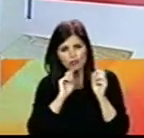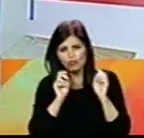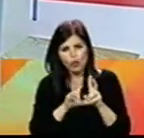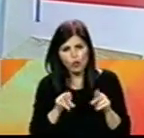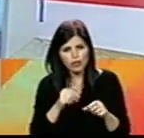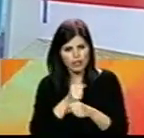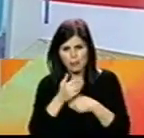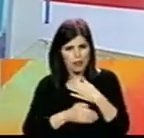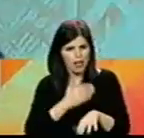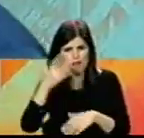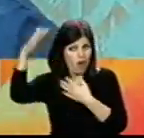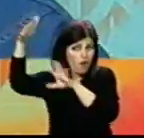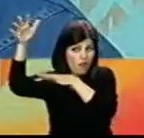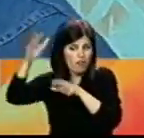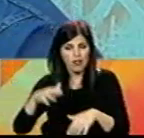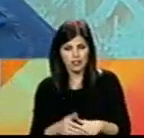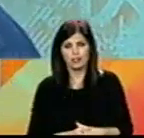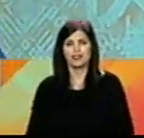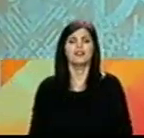chefe está a trabalhar, está fora, está a vender.